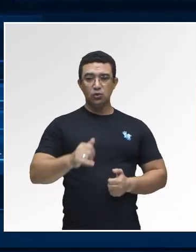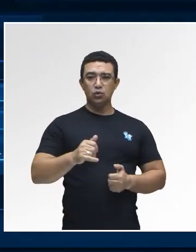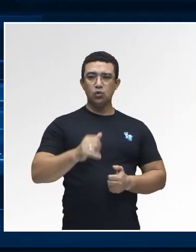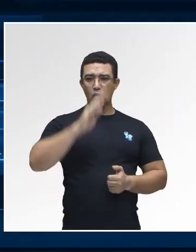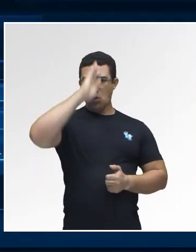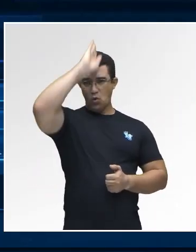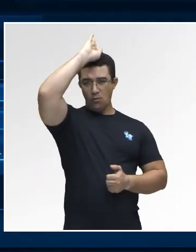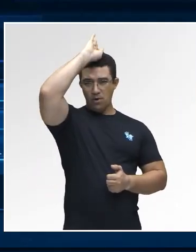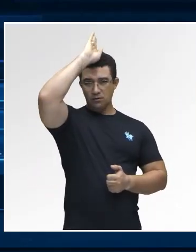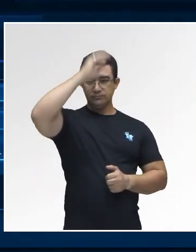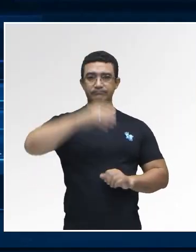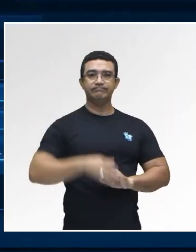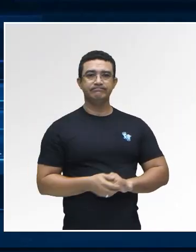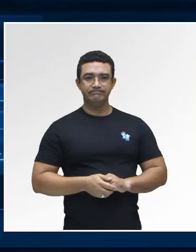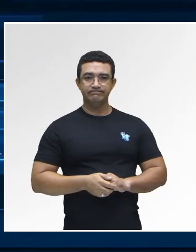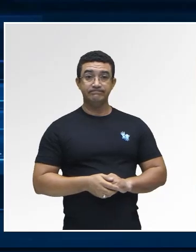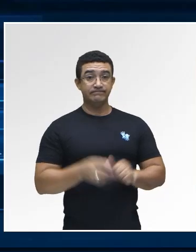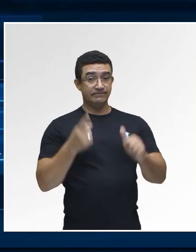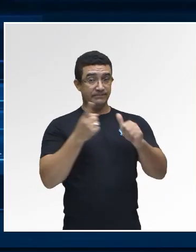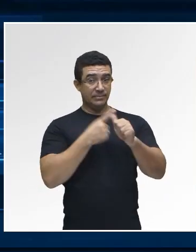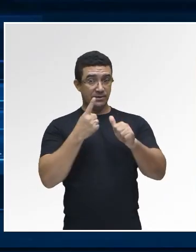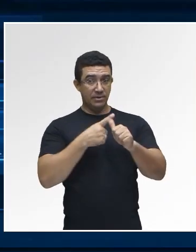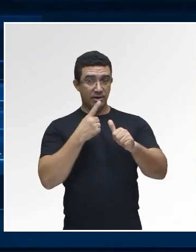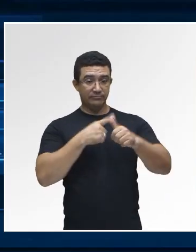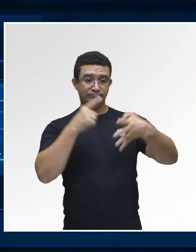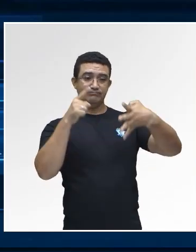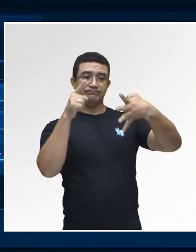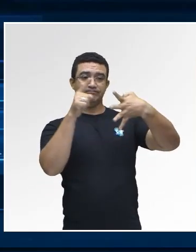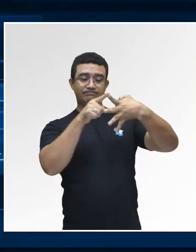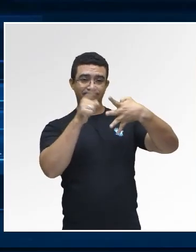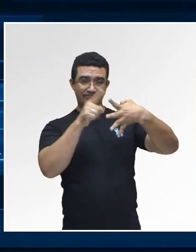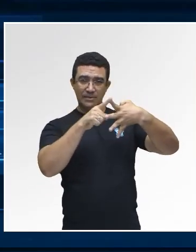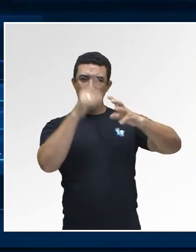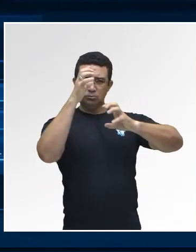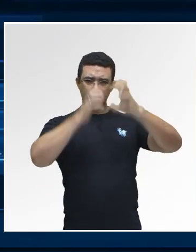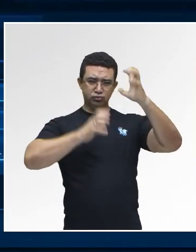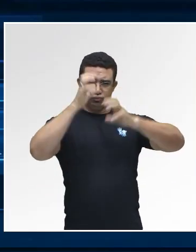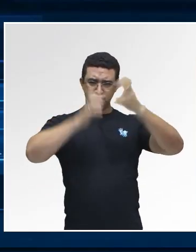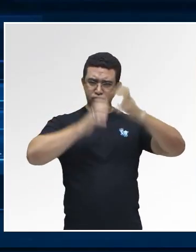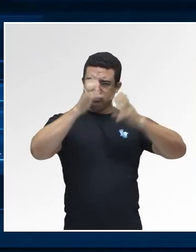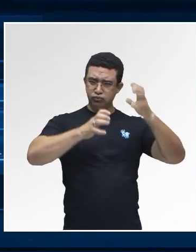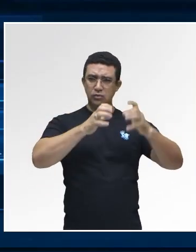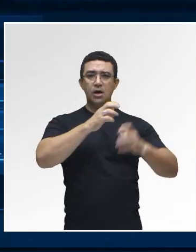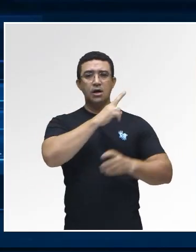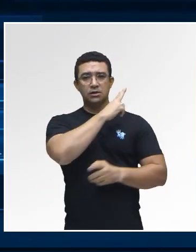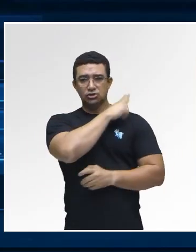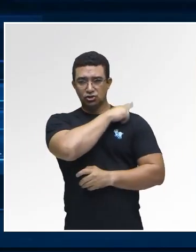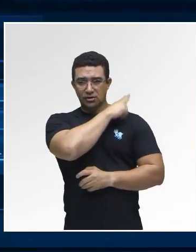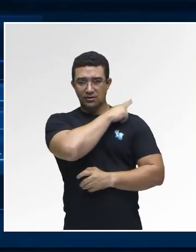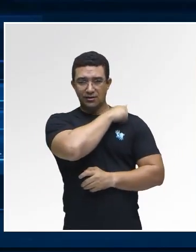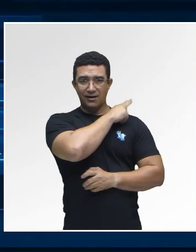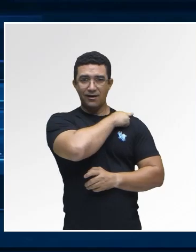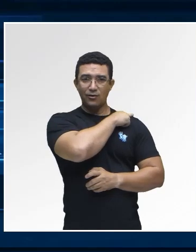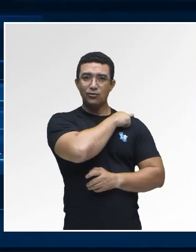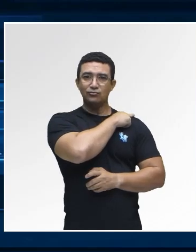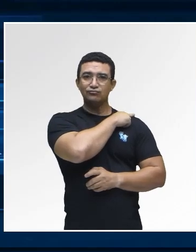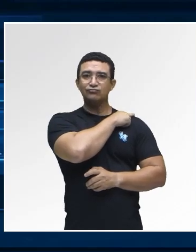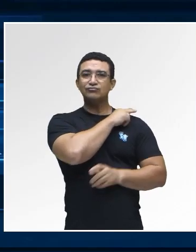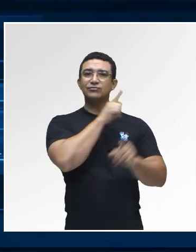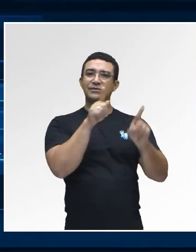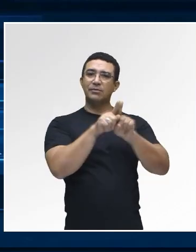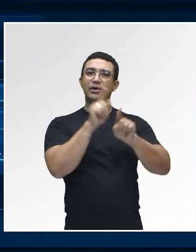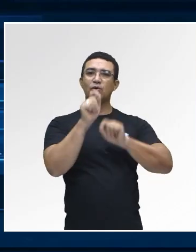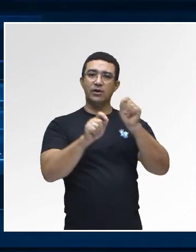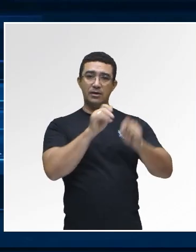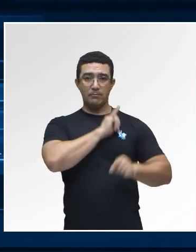ponto, conflito entre os generais, o imperador e membros do próprio exército. Que conflito